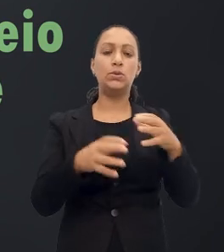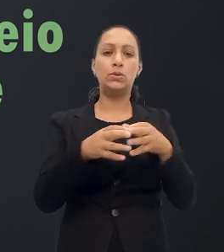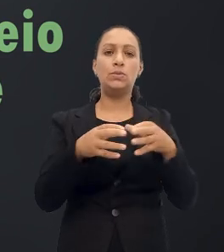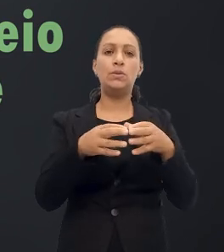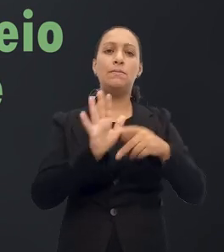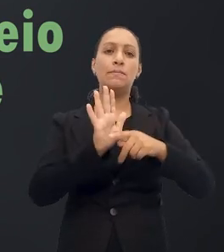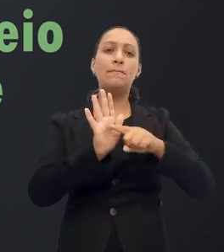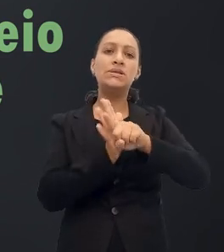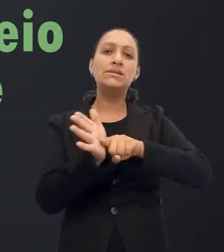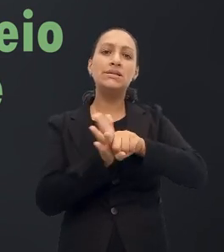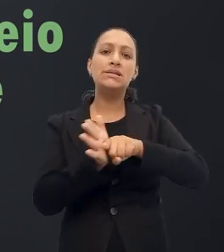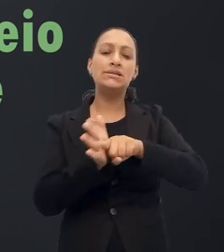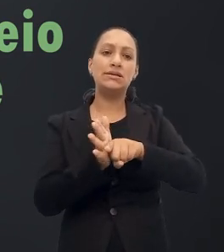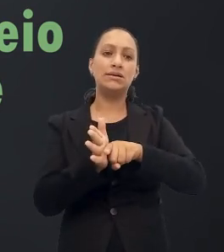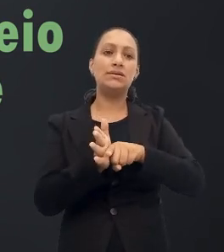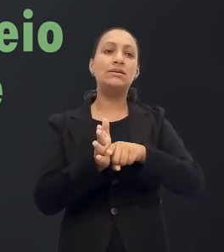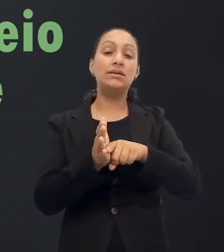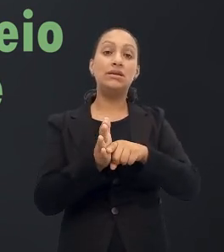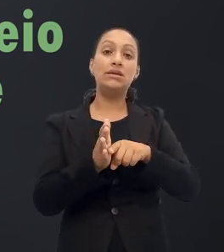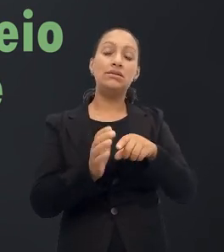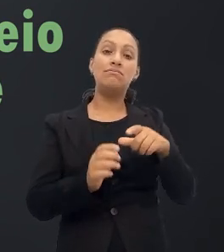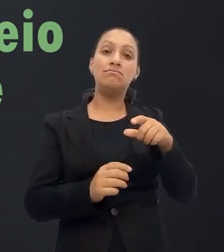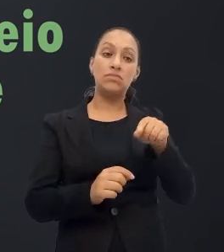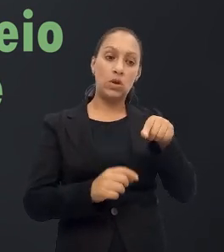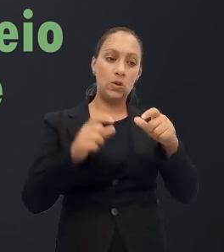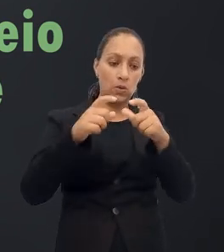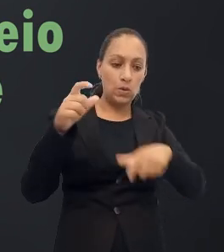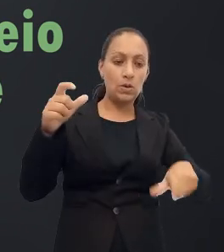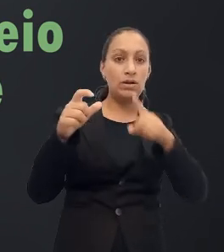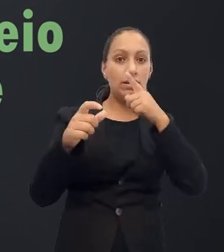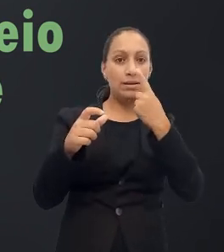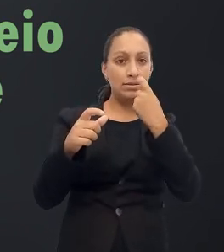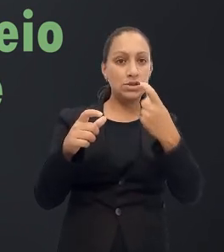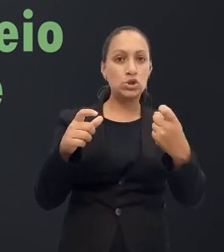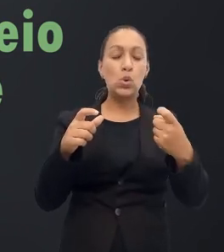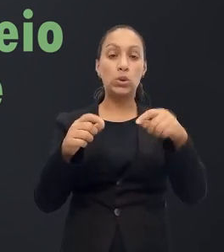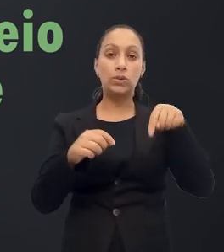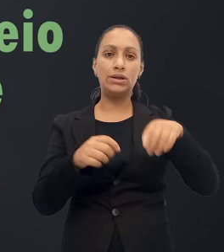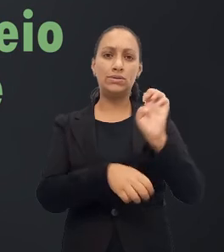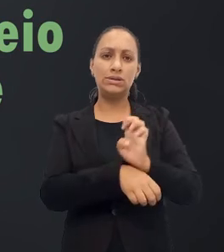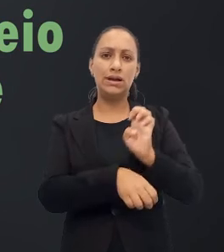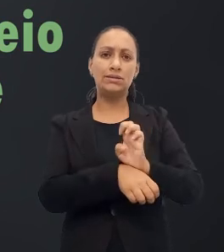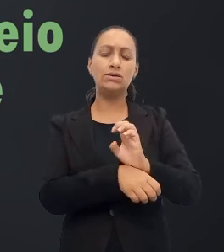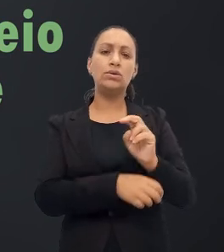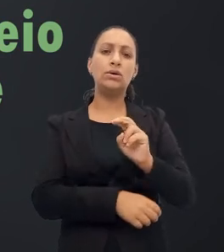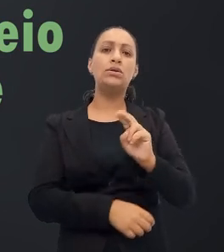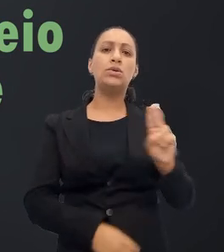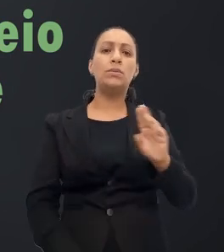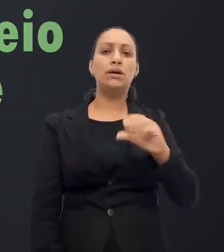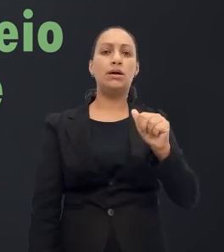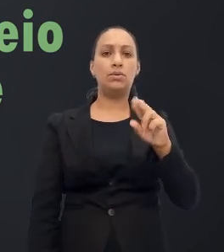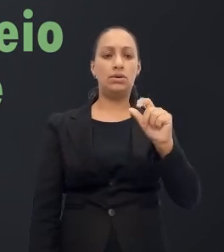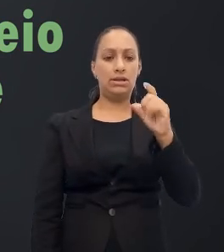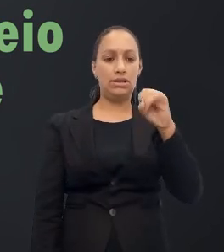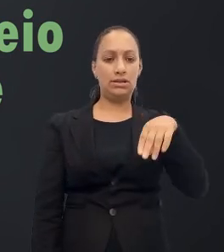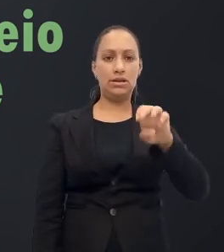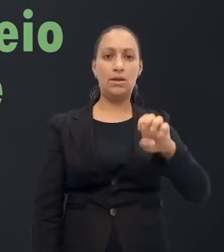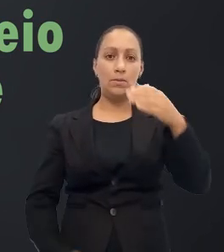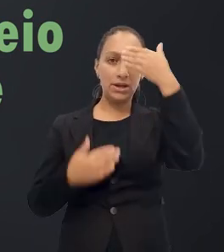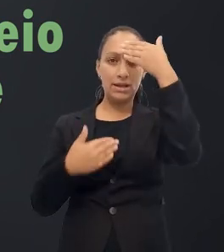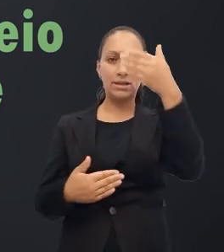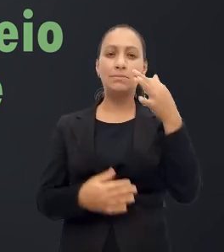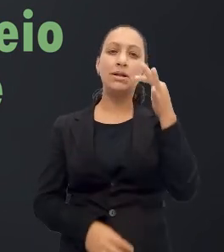mapeia o SARS-CoV-2 em redes de esgoto aqui no estado, a doutora Caroline Rigoto. Agradecemos a sua presença, professora. Muito